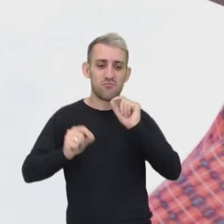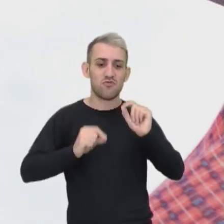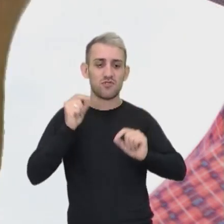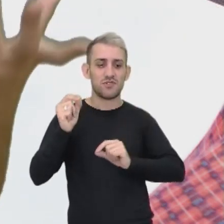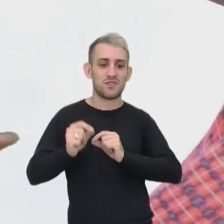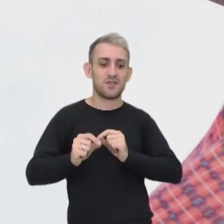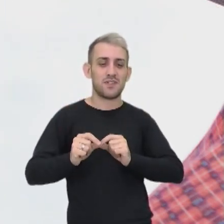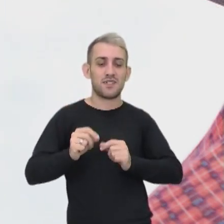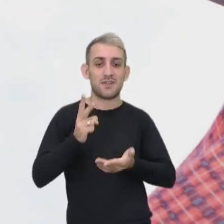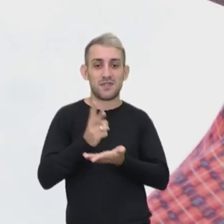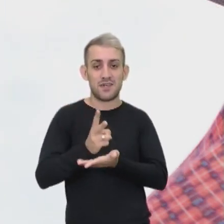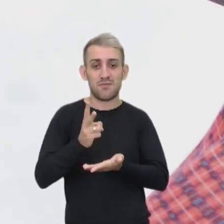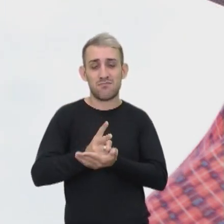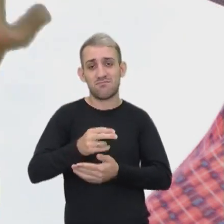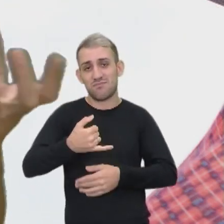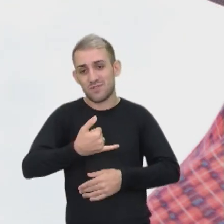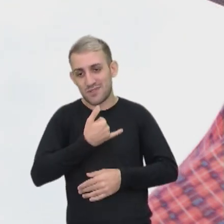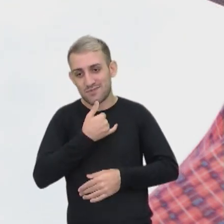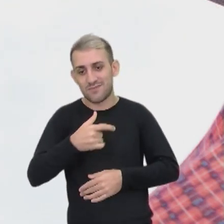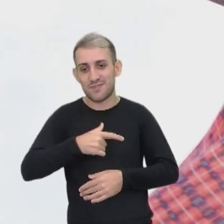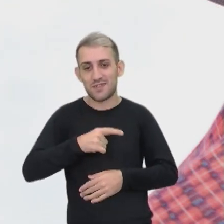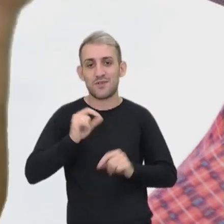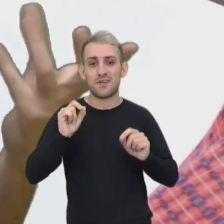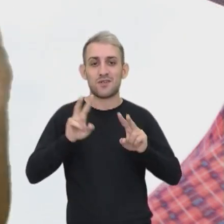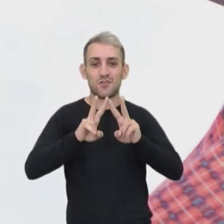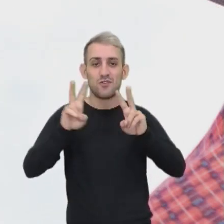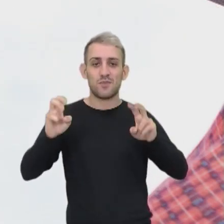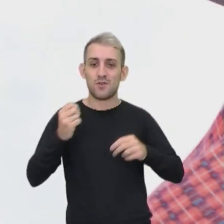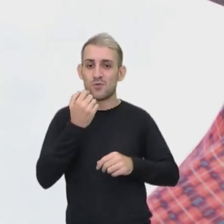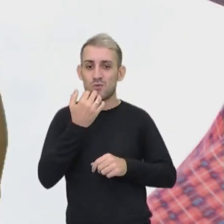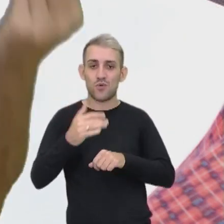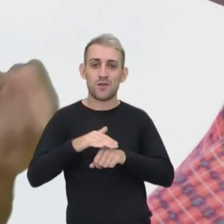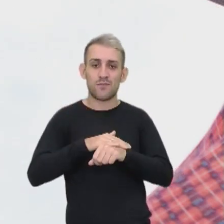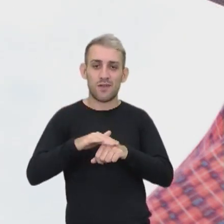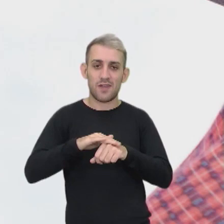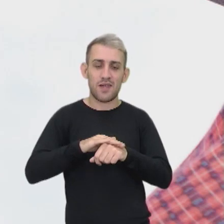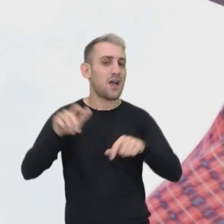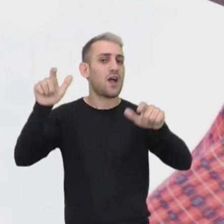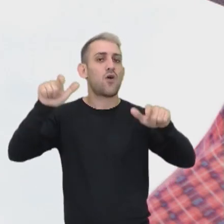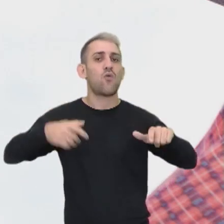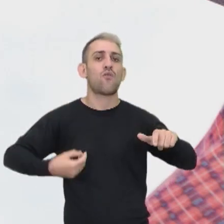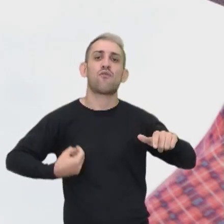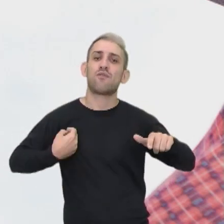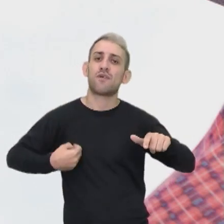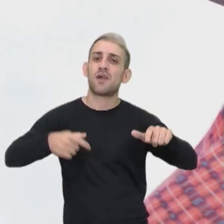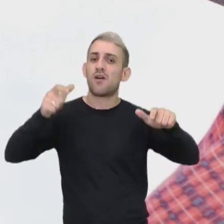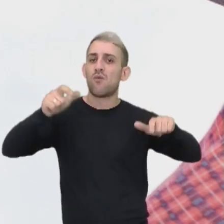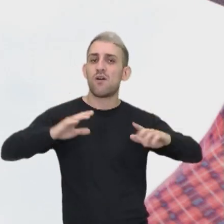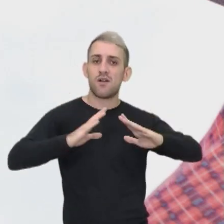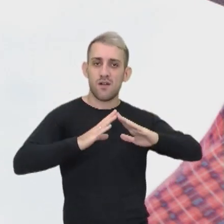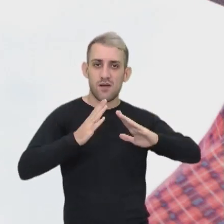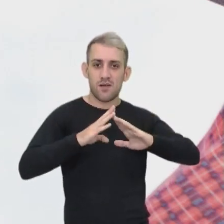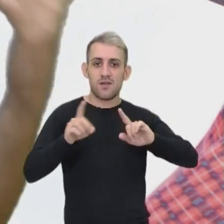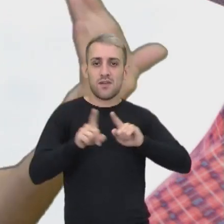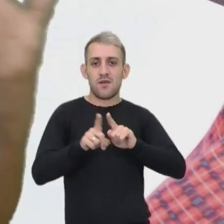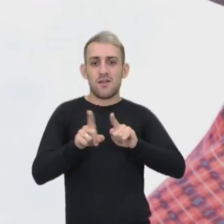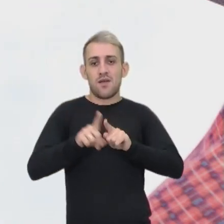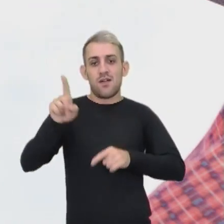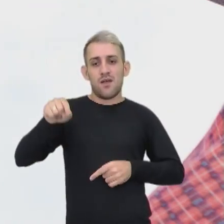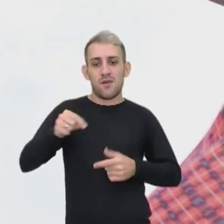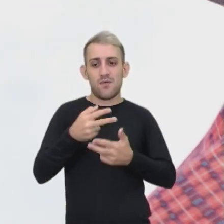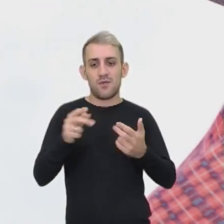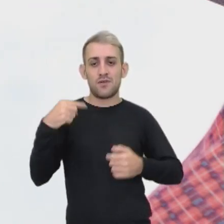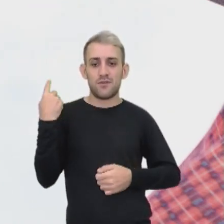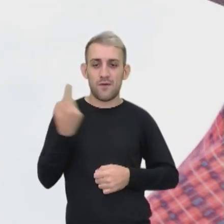e normalmente, aí, infelizmente, é questão mesmo de cor de pele, de onde a pessoa veio, né? E é algo que a gente